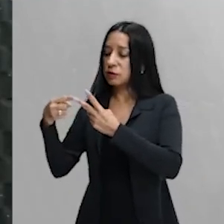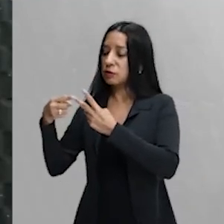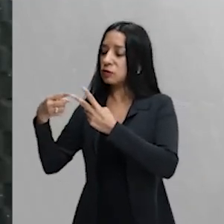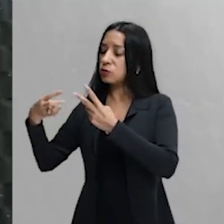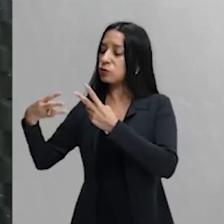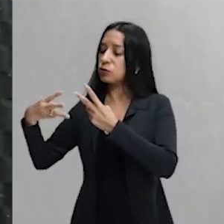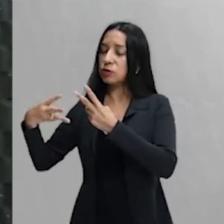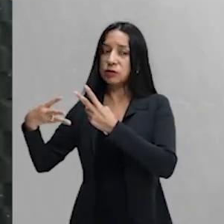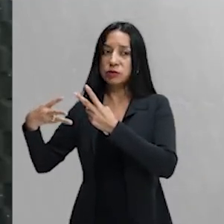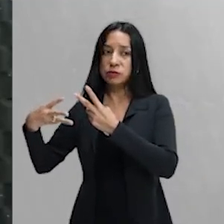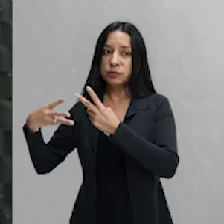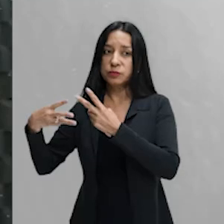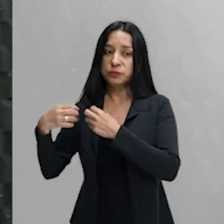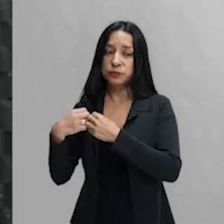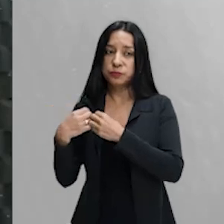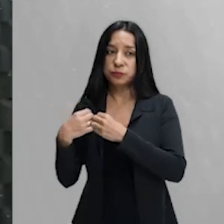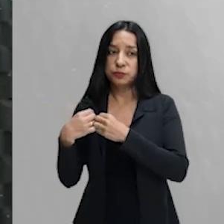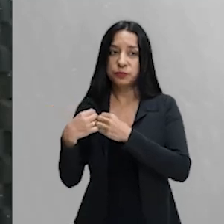16 dividido por 16 dá 1.